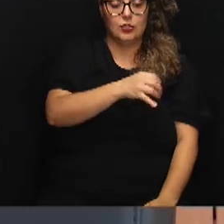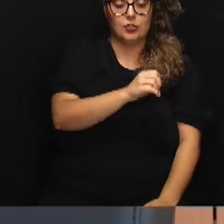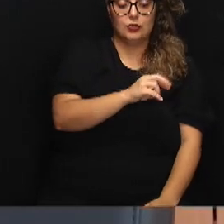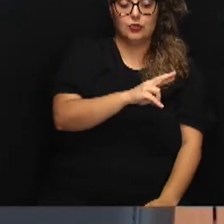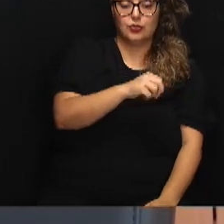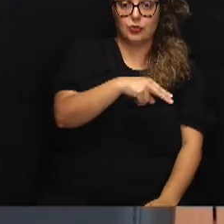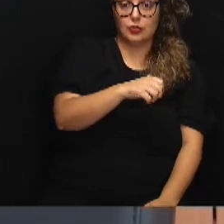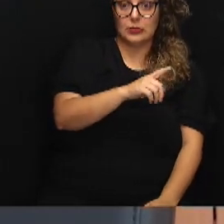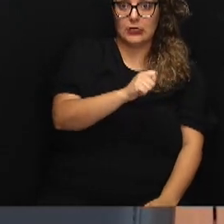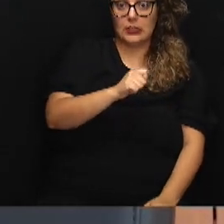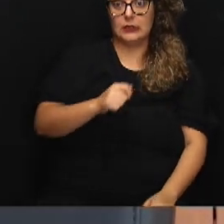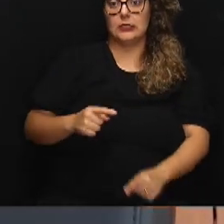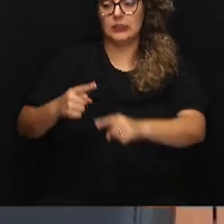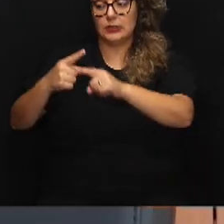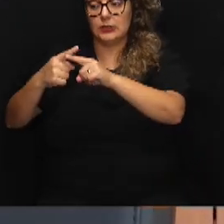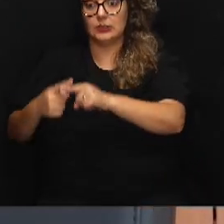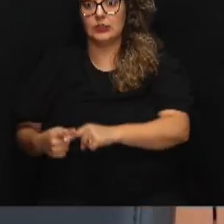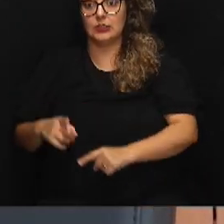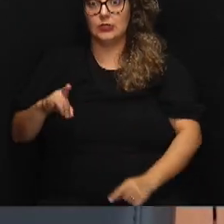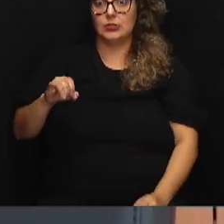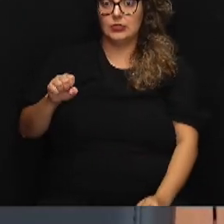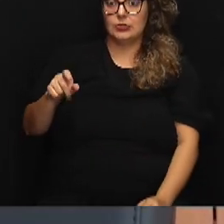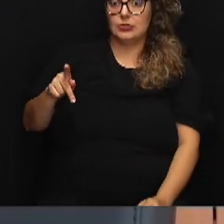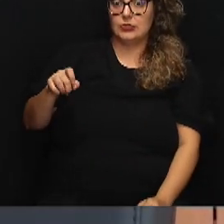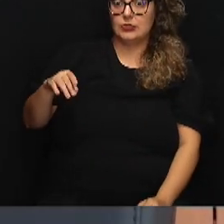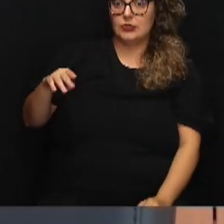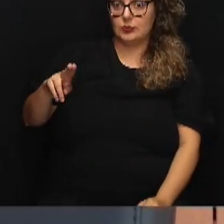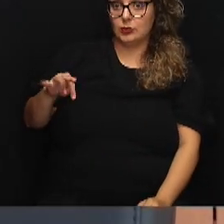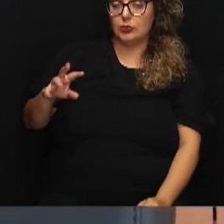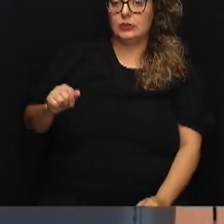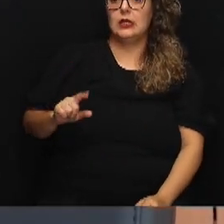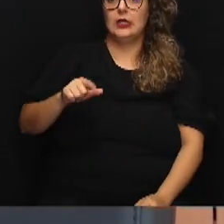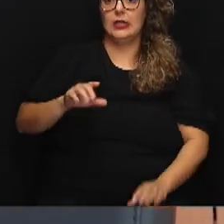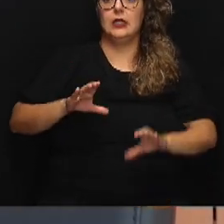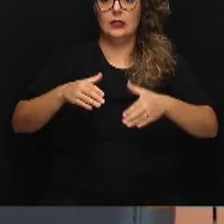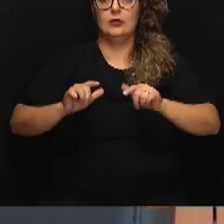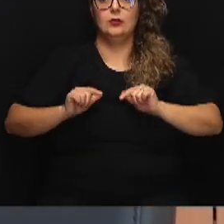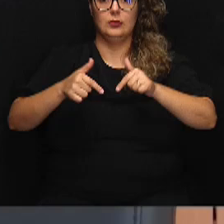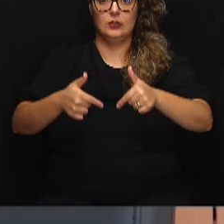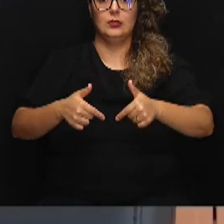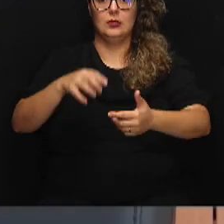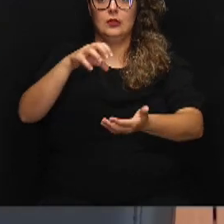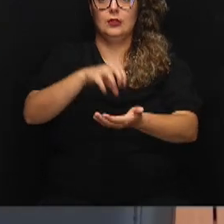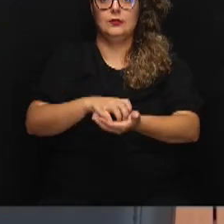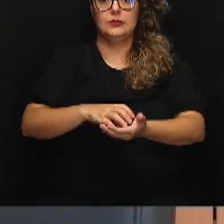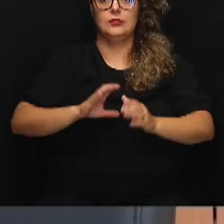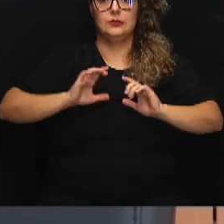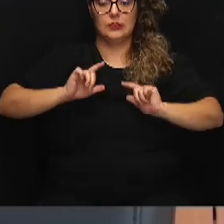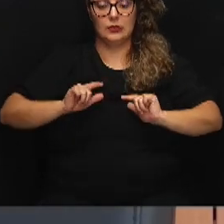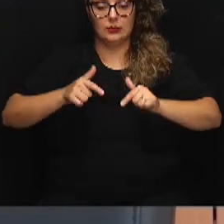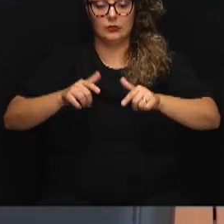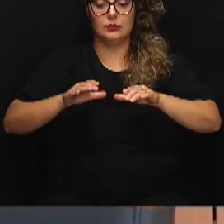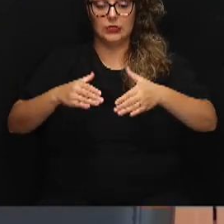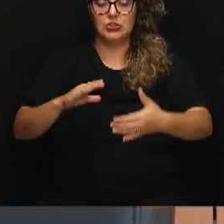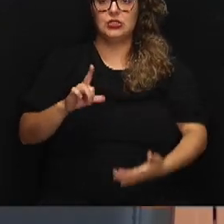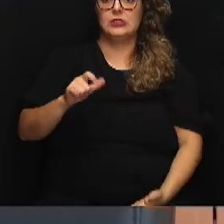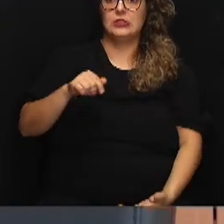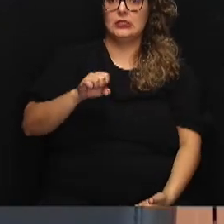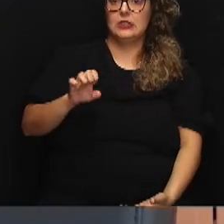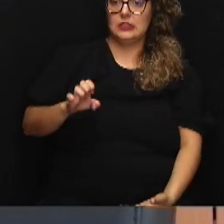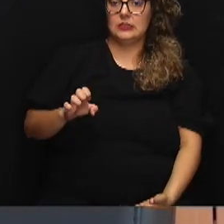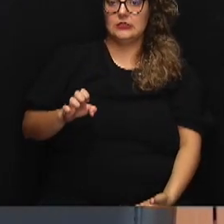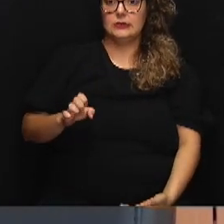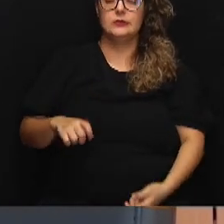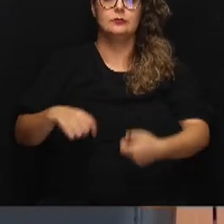e disputa de jornada de trabalho é luta de classes. É o centro da luta de classes. Acho que isso é uma coisa que a gente precisa